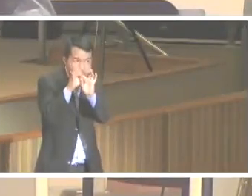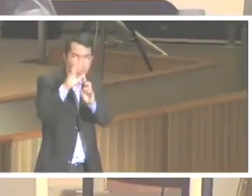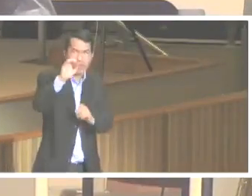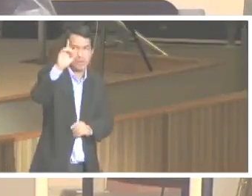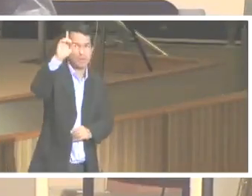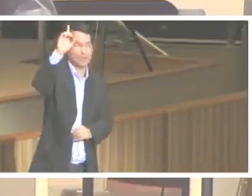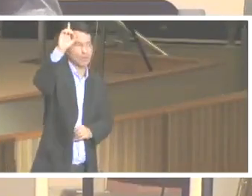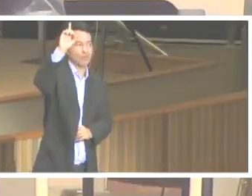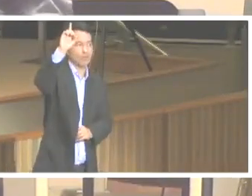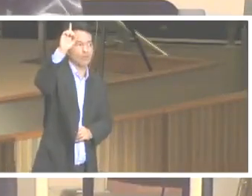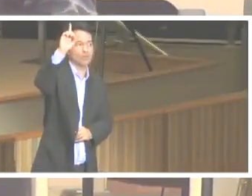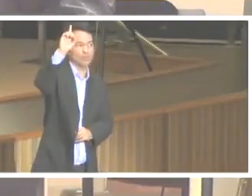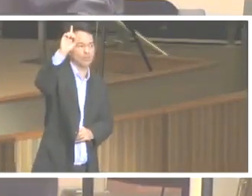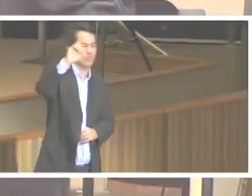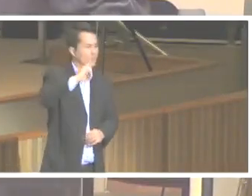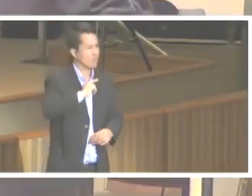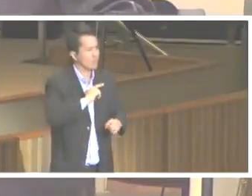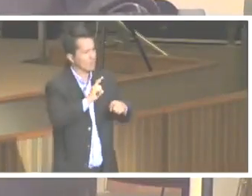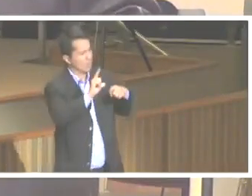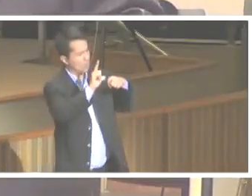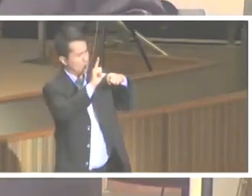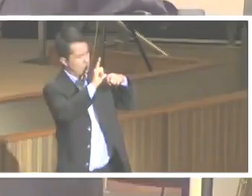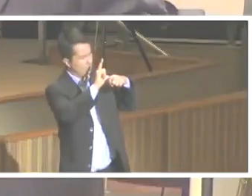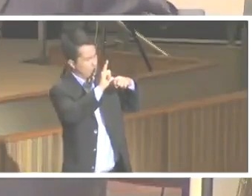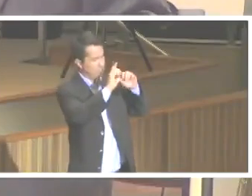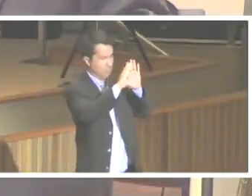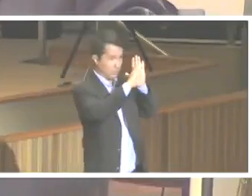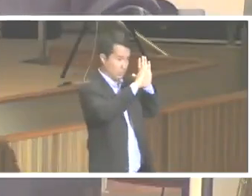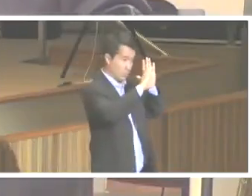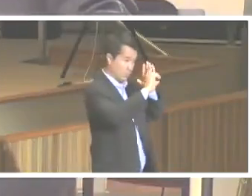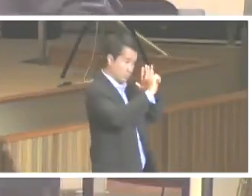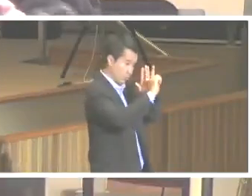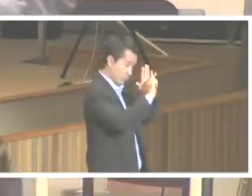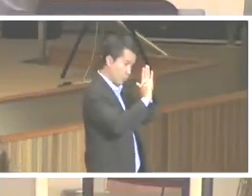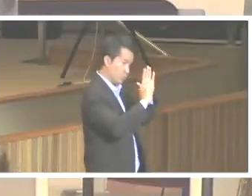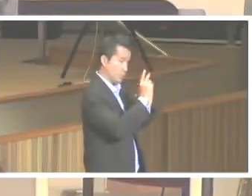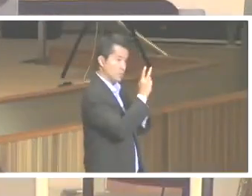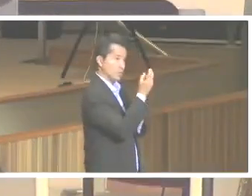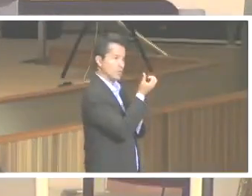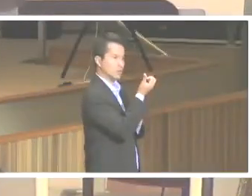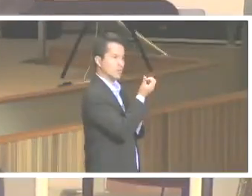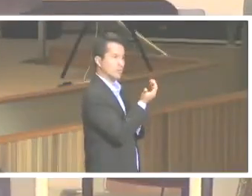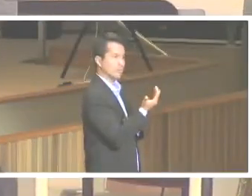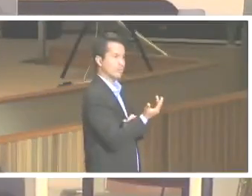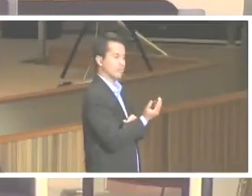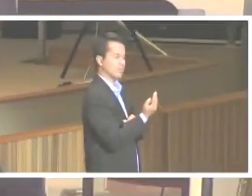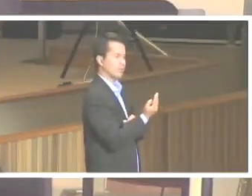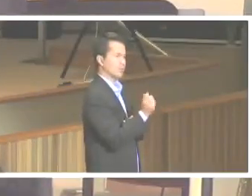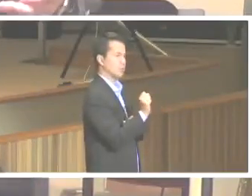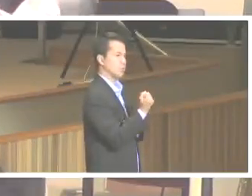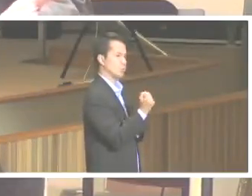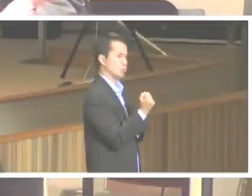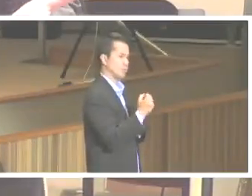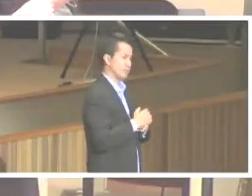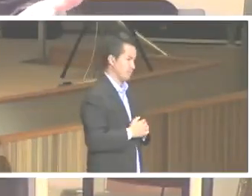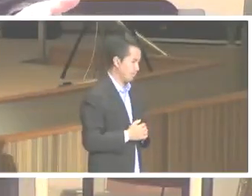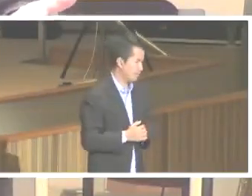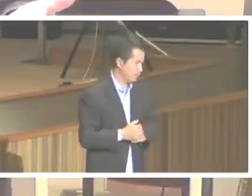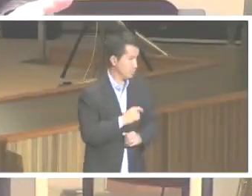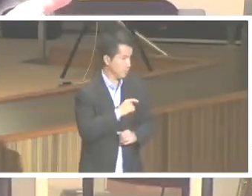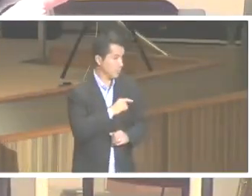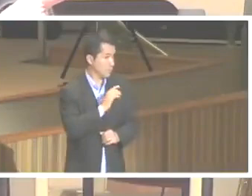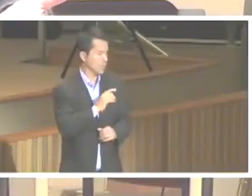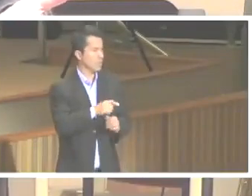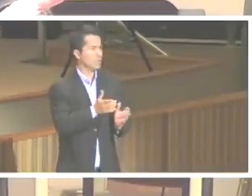queria ler agora lucas capítulo 26 a 38 os textos que o texto que antecede aquilo que